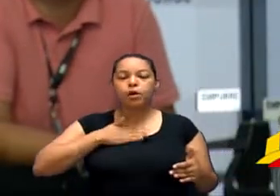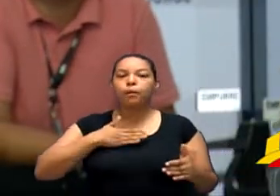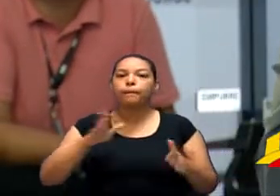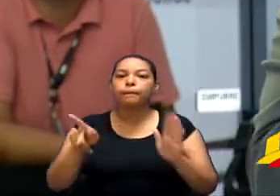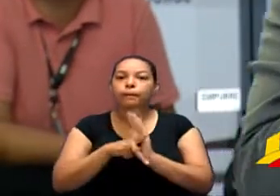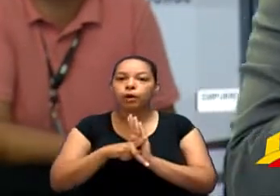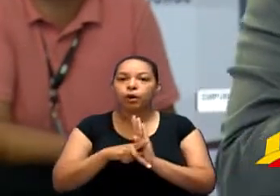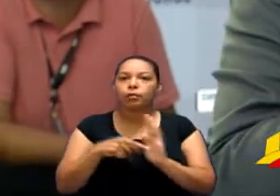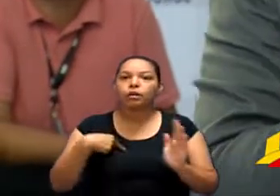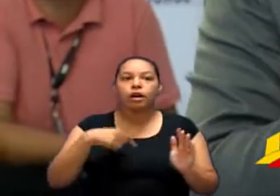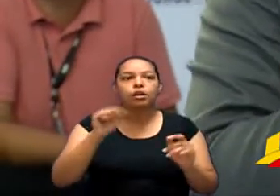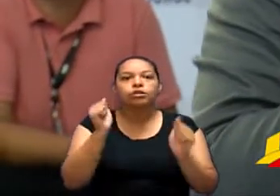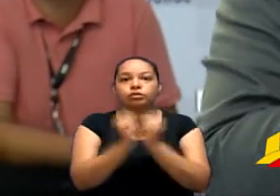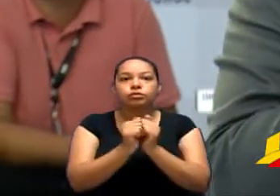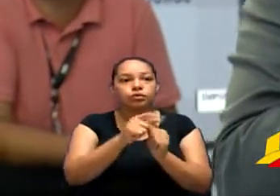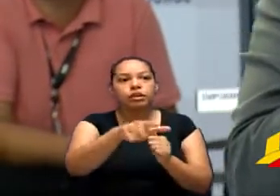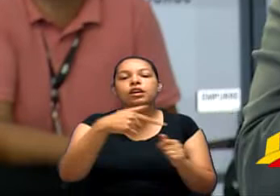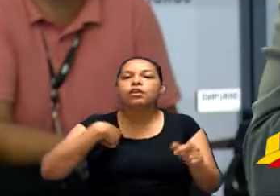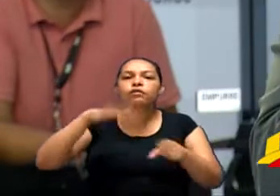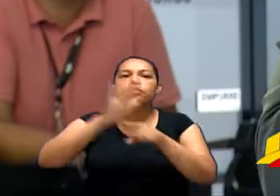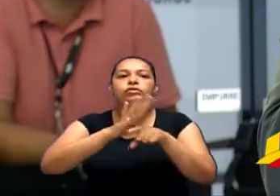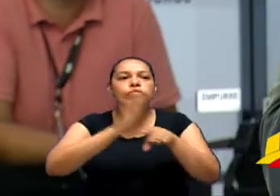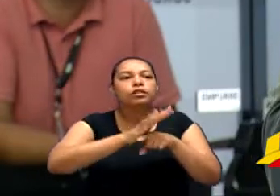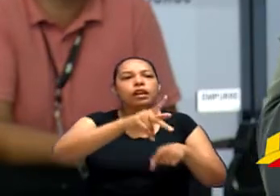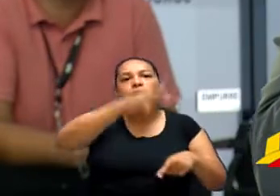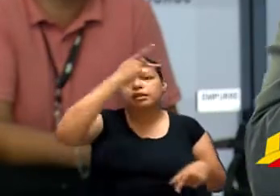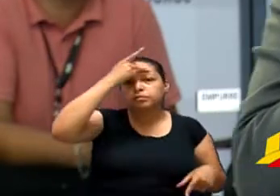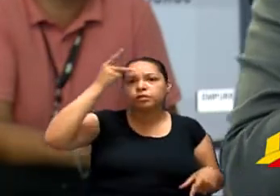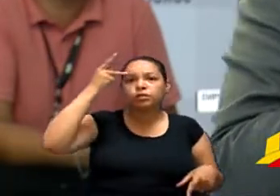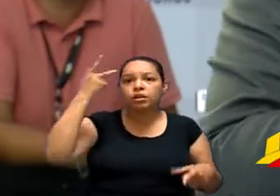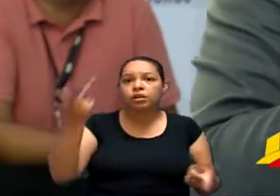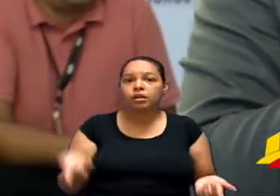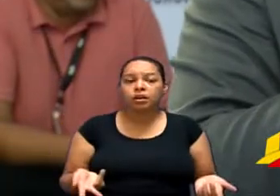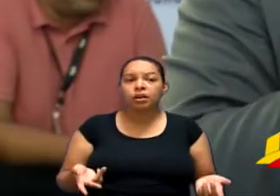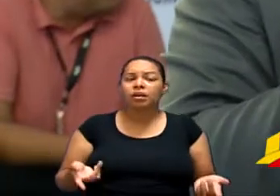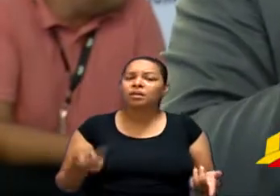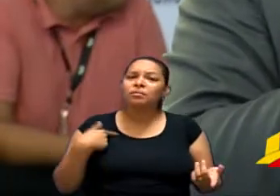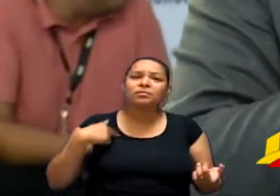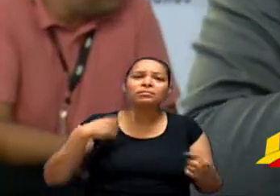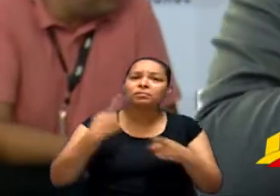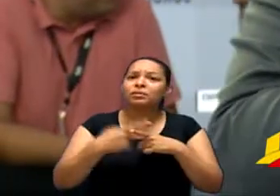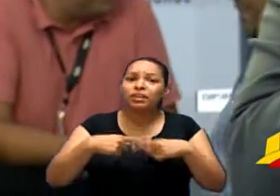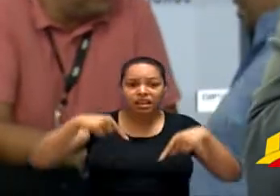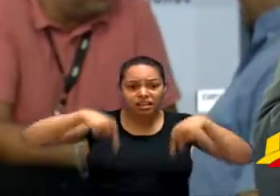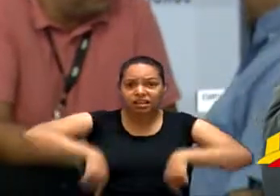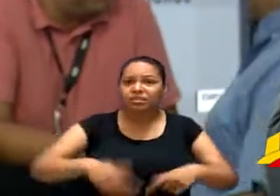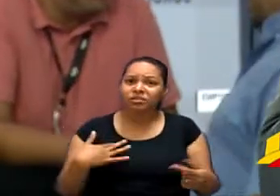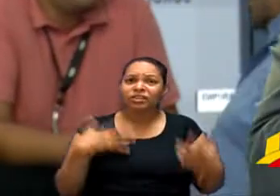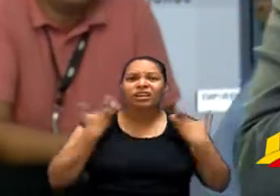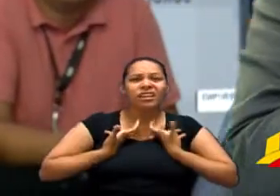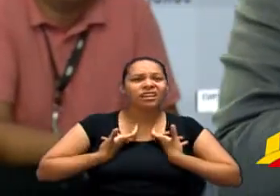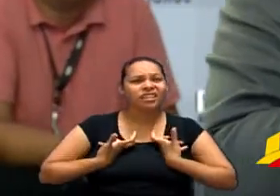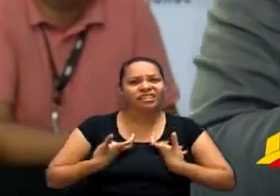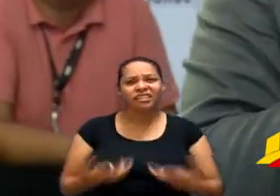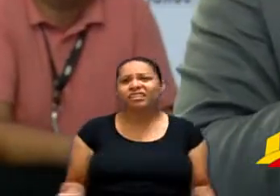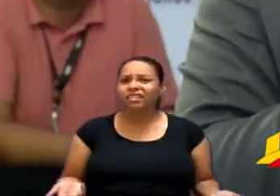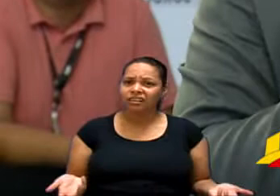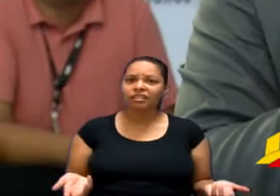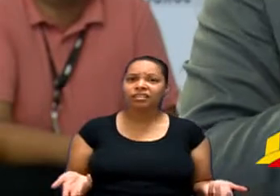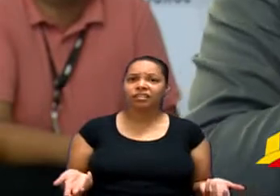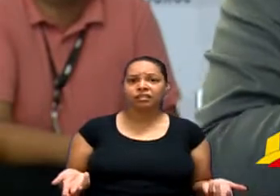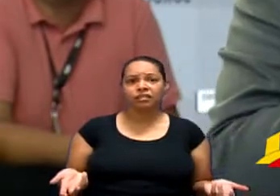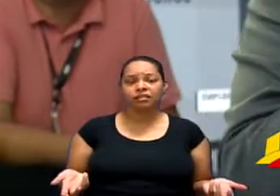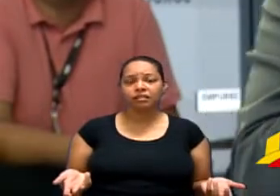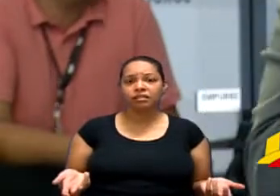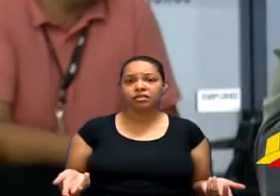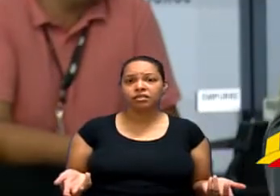campanha do lado do terminal porque eu vou continuar atendendo o povo porque a gente tá cansado Rodrigo não só respeitando todo mundo aqui todos